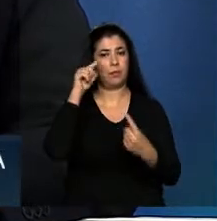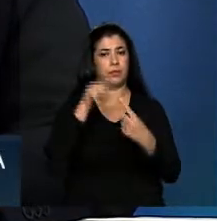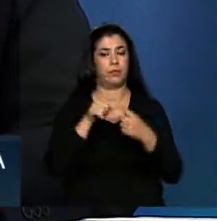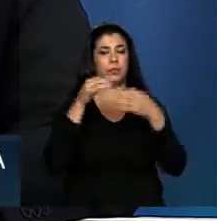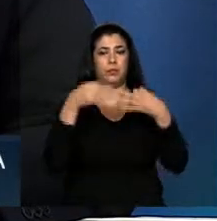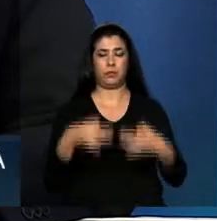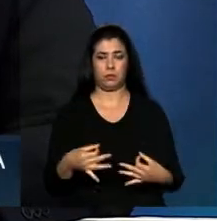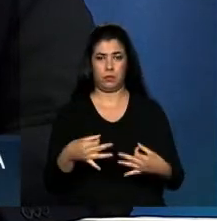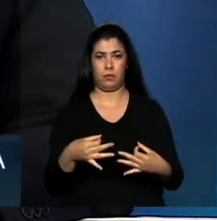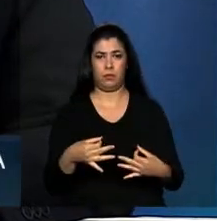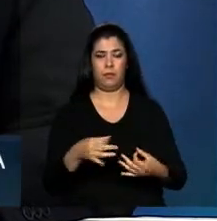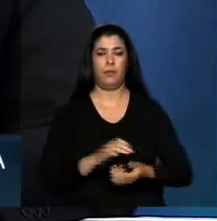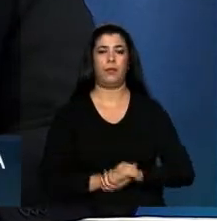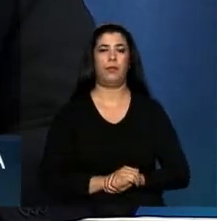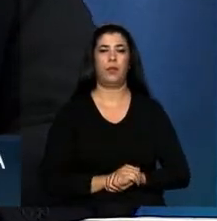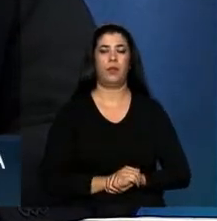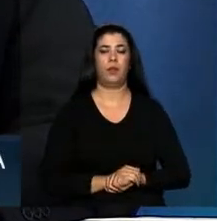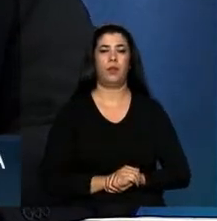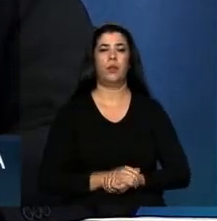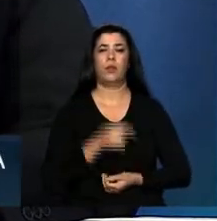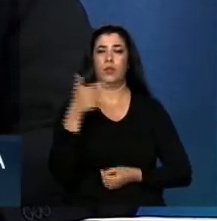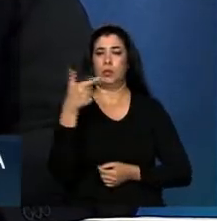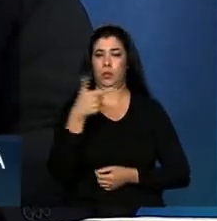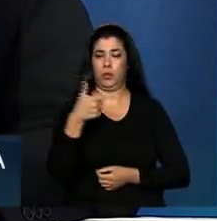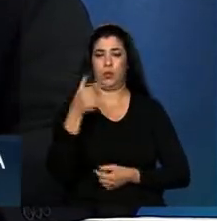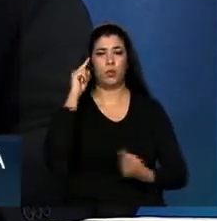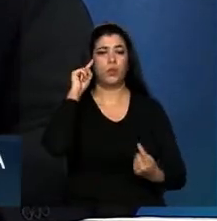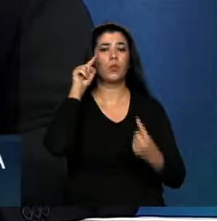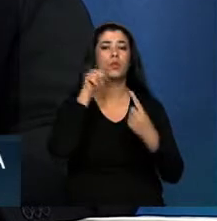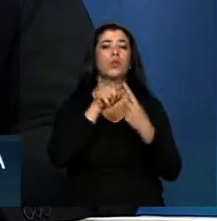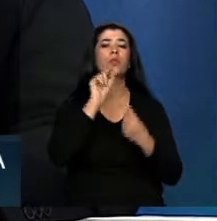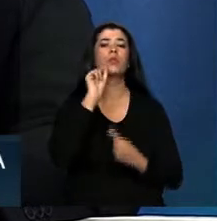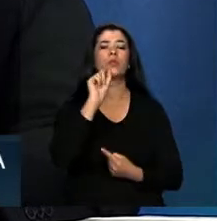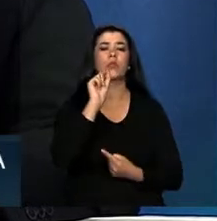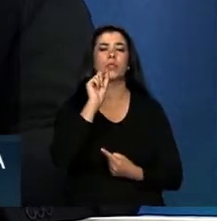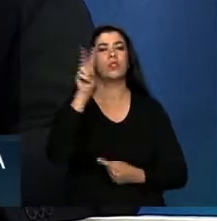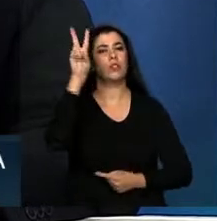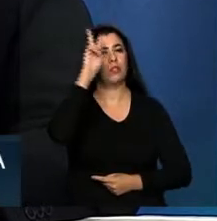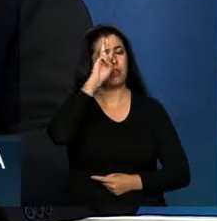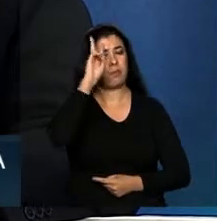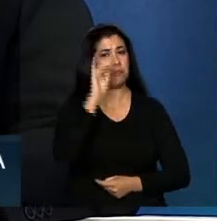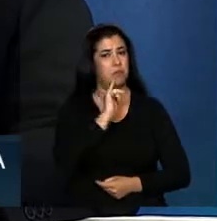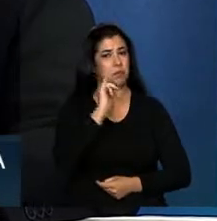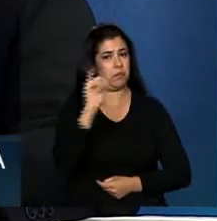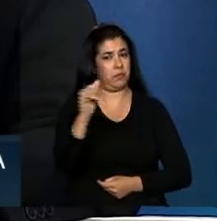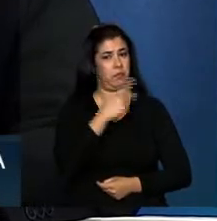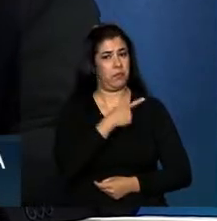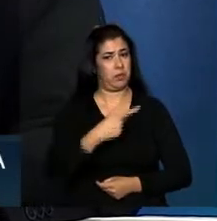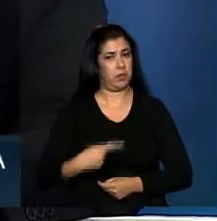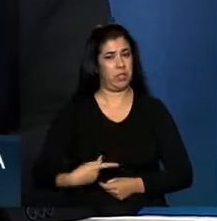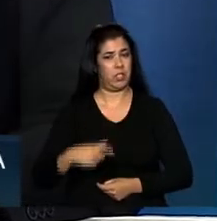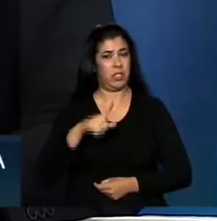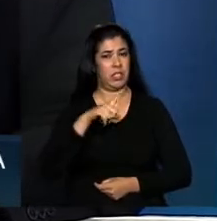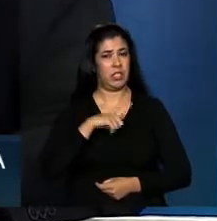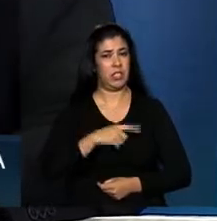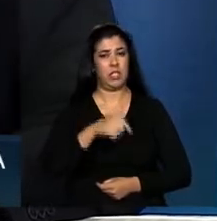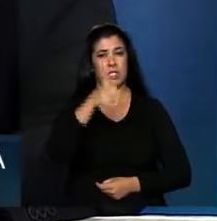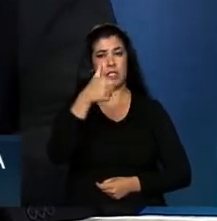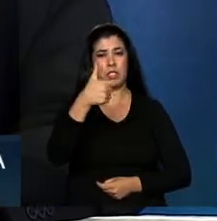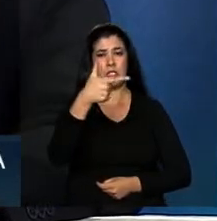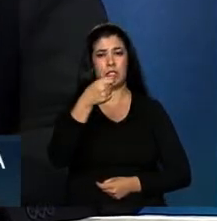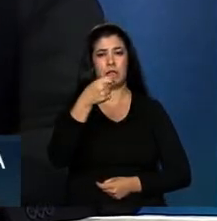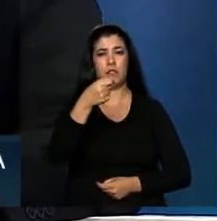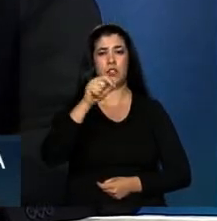pontos centrais é esse. A segunda questão é, nós lembramos a presidenta que nós temos em torno de 120 mil